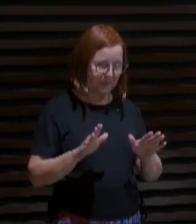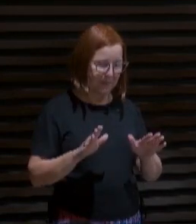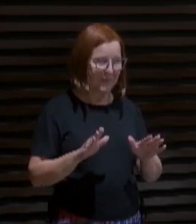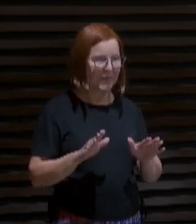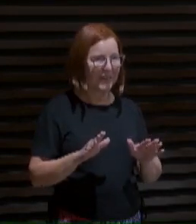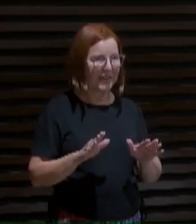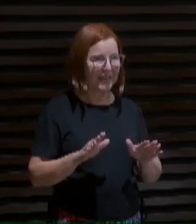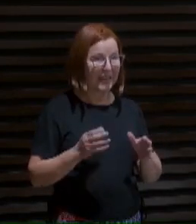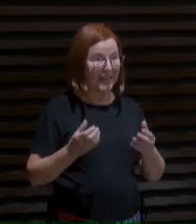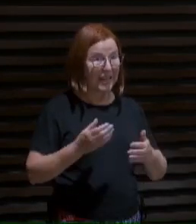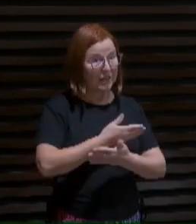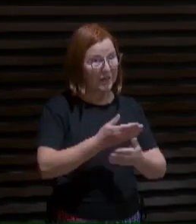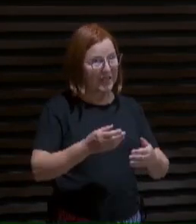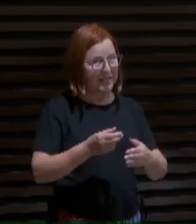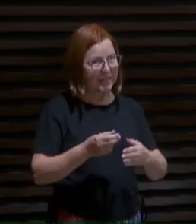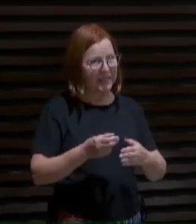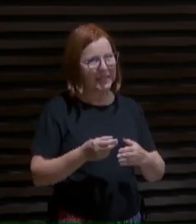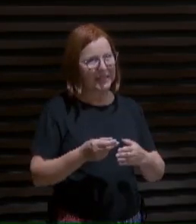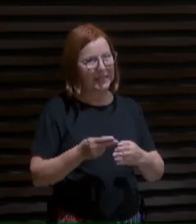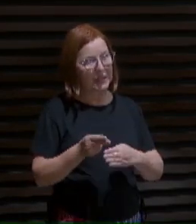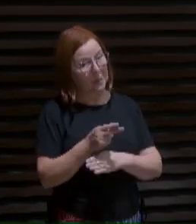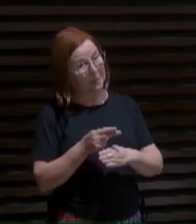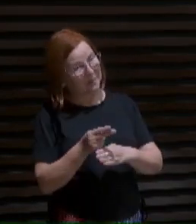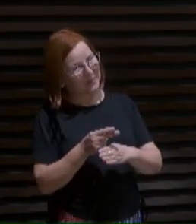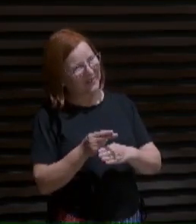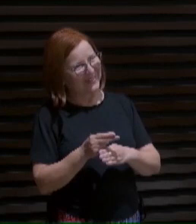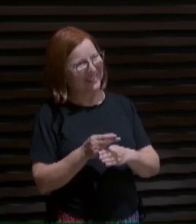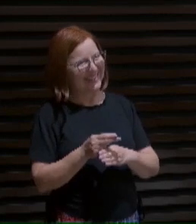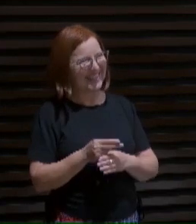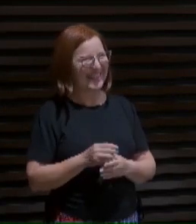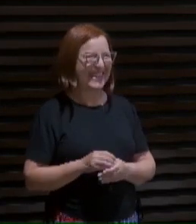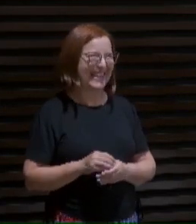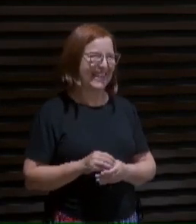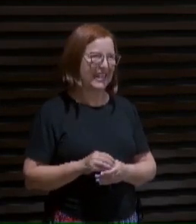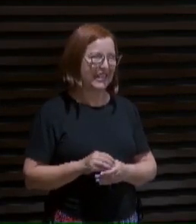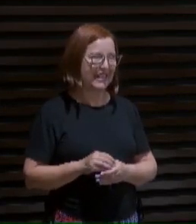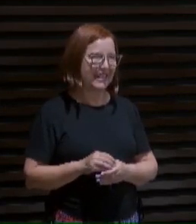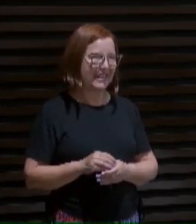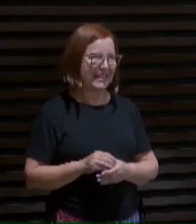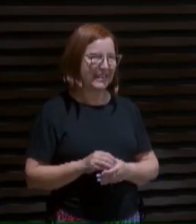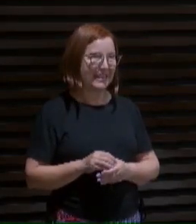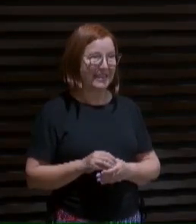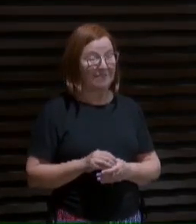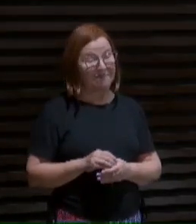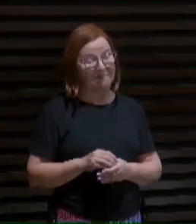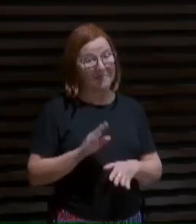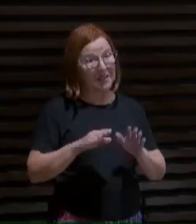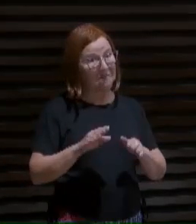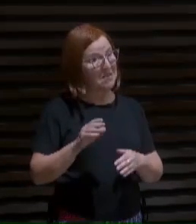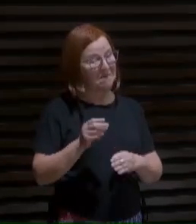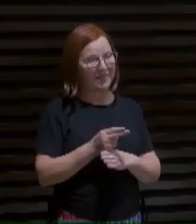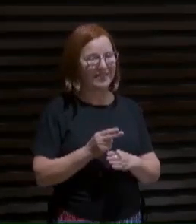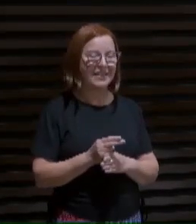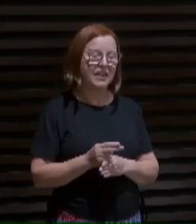as coisas, porque se der, o cara não procura. Se não der, pode ser que procure. Nós estejamos